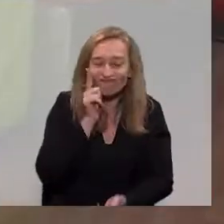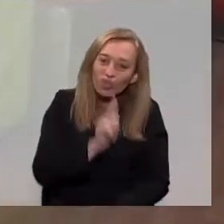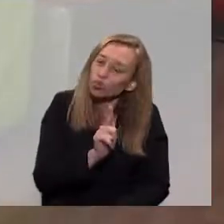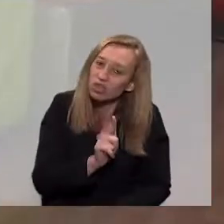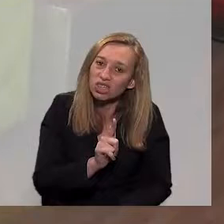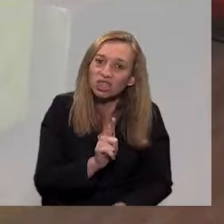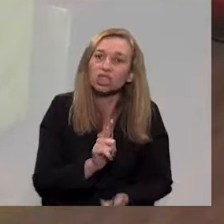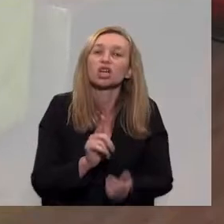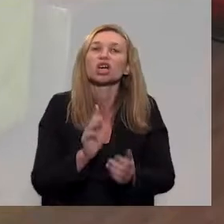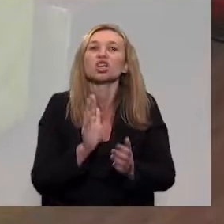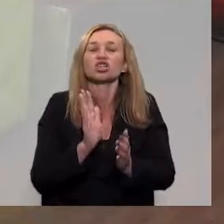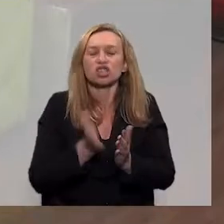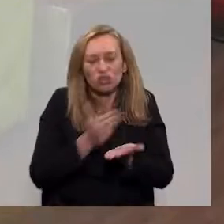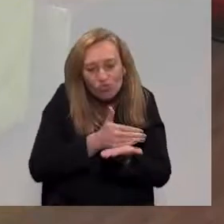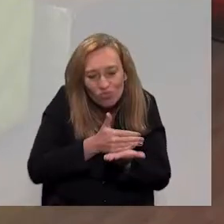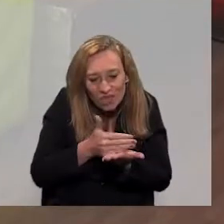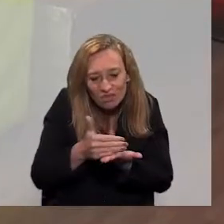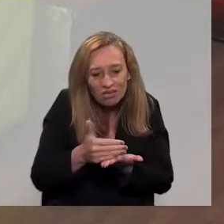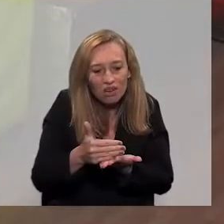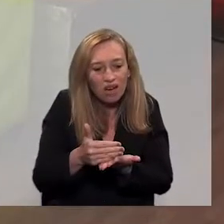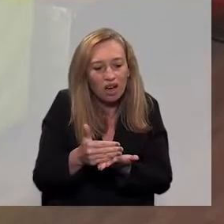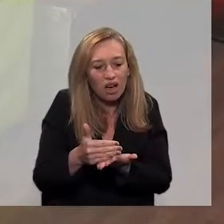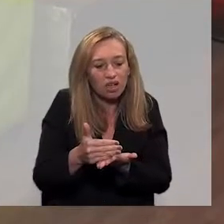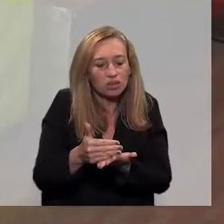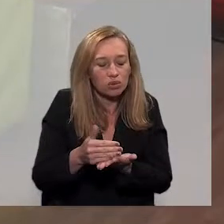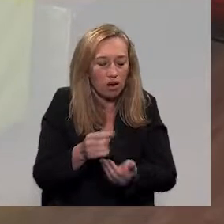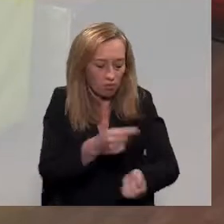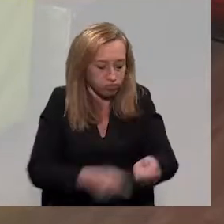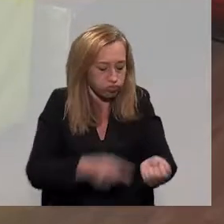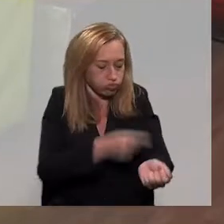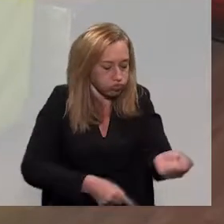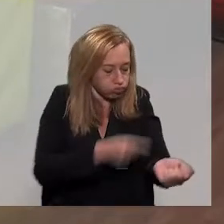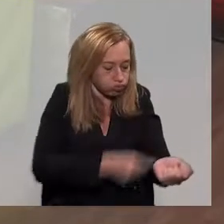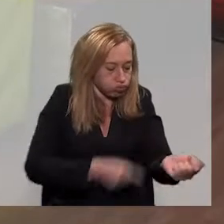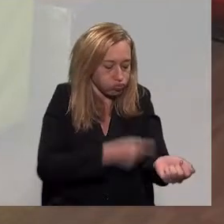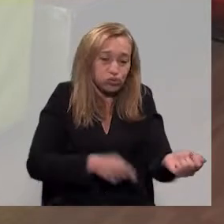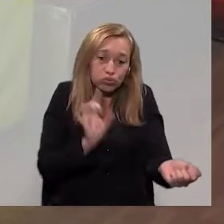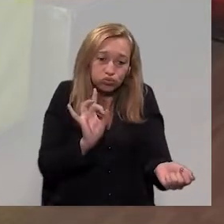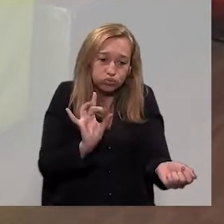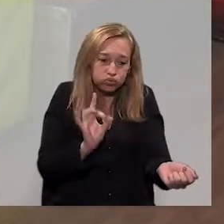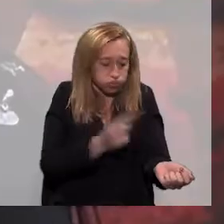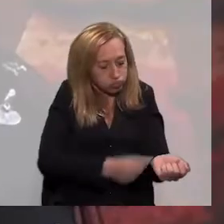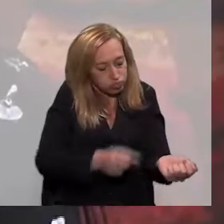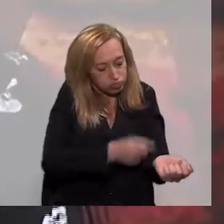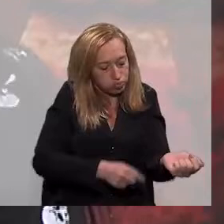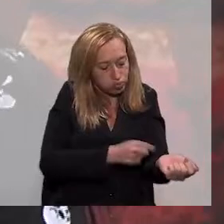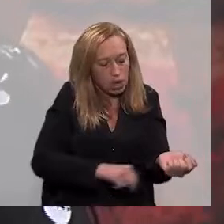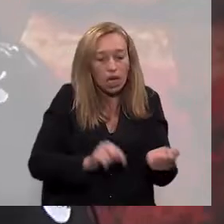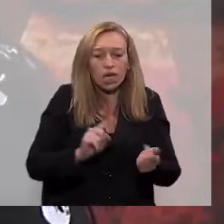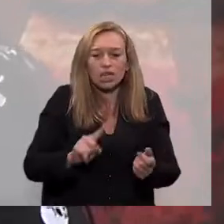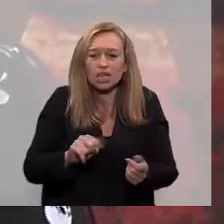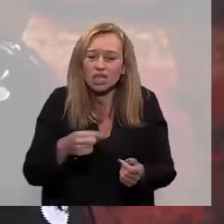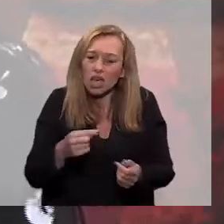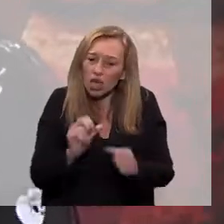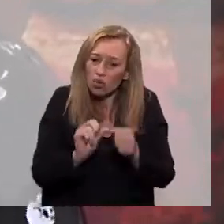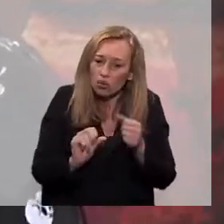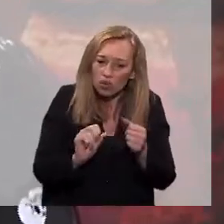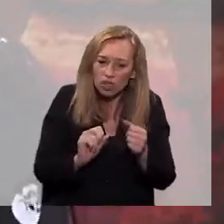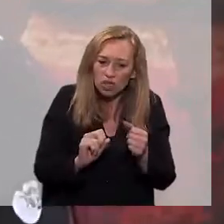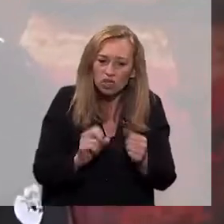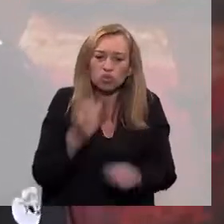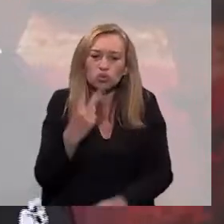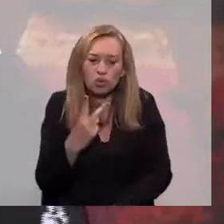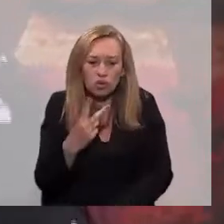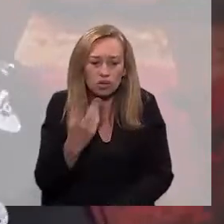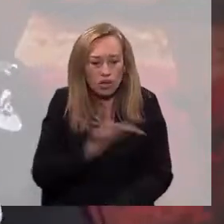Então eu não aguentei. Eu já tinha começado a me automutilar e nisso eu fiz